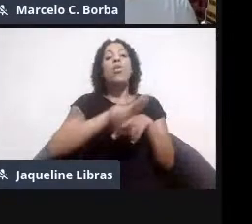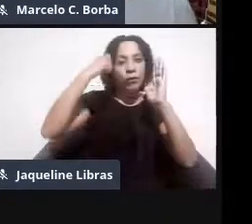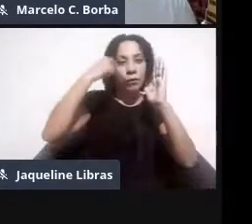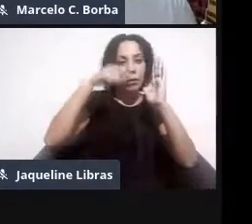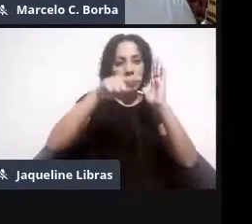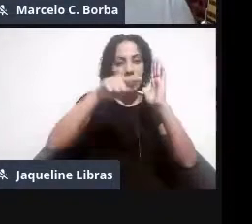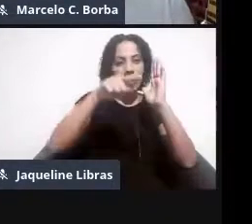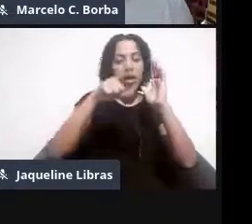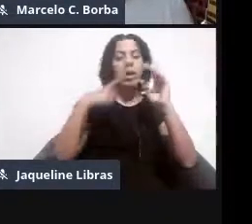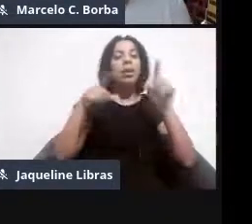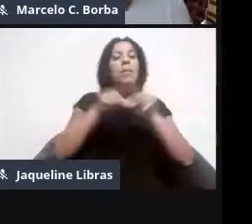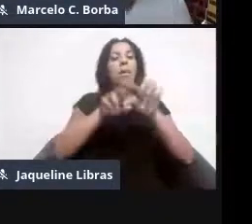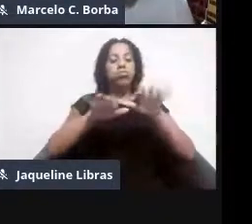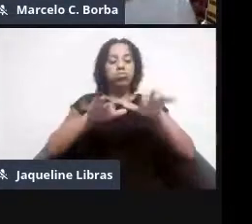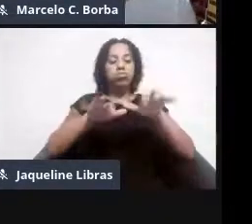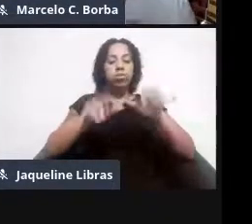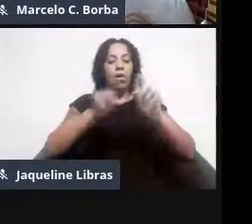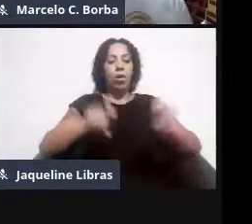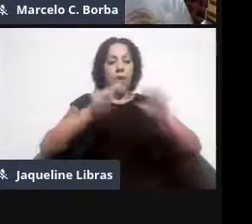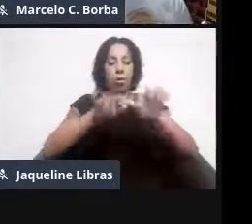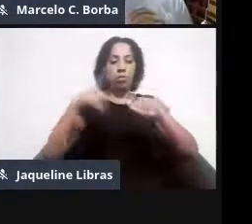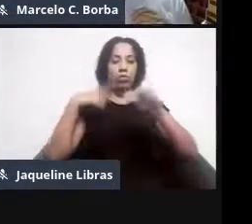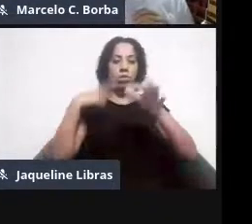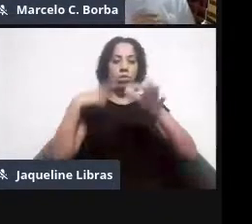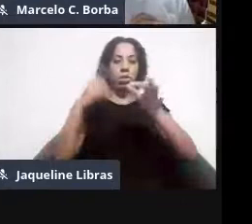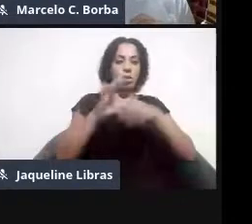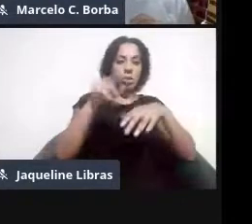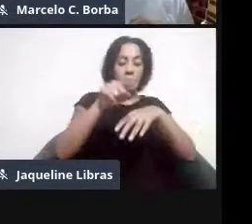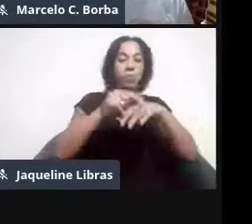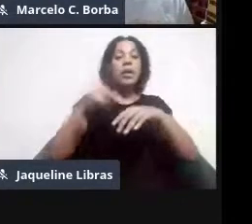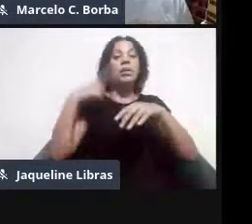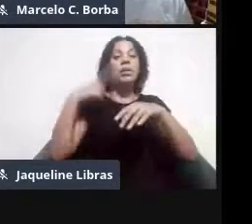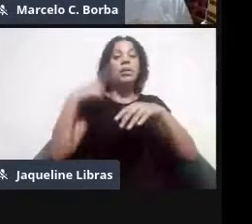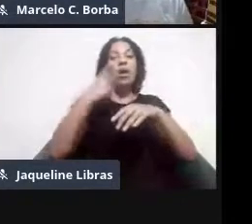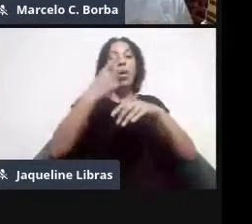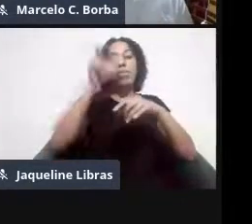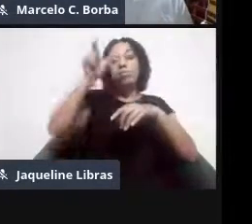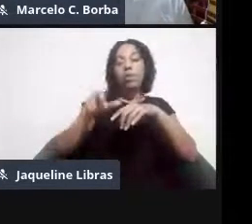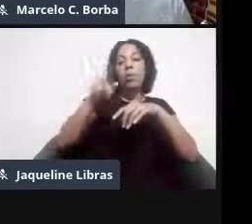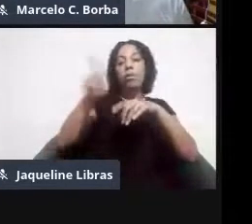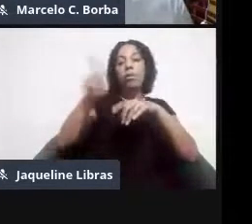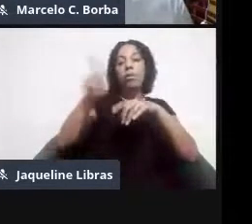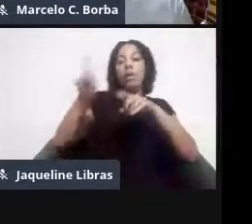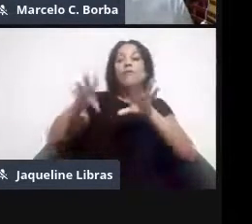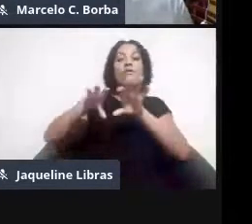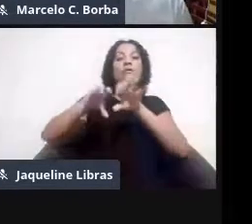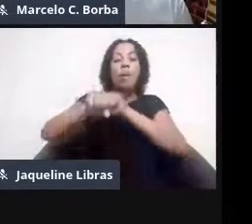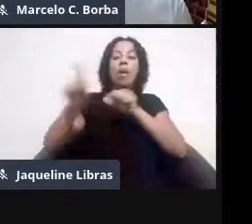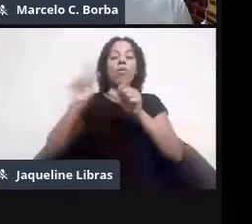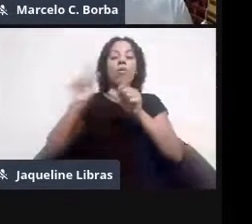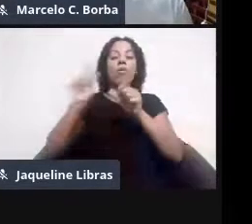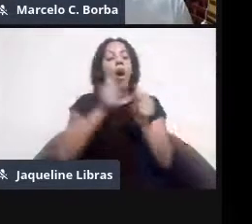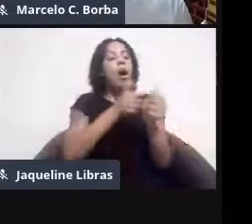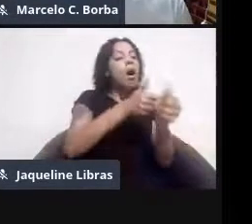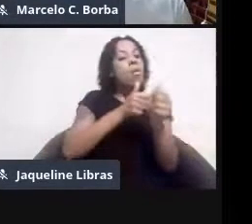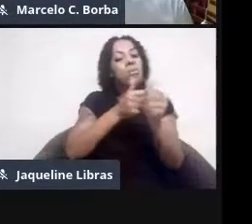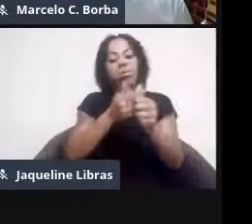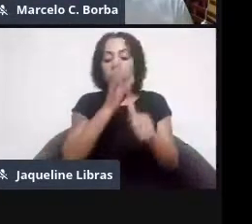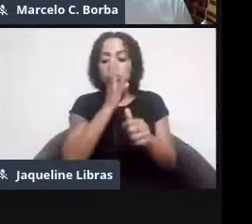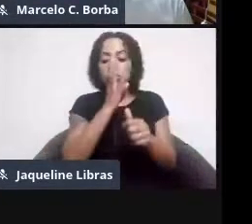está disponível. Aqui nós temos um formador que acompanha todo o grupo durante